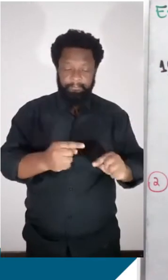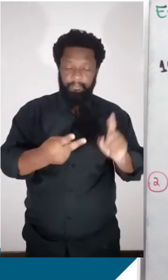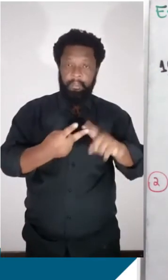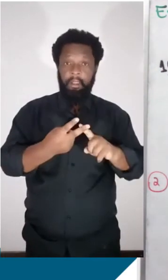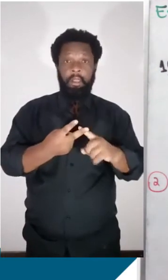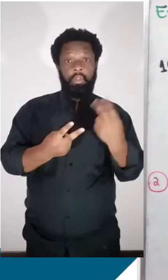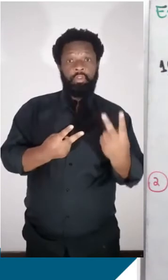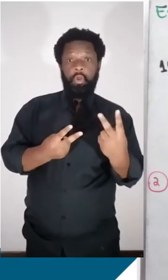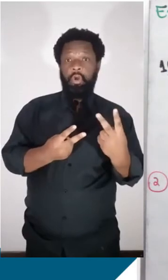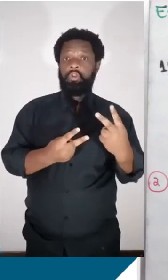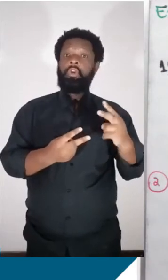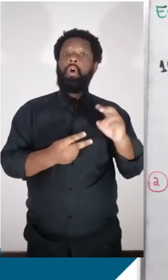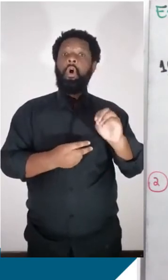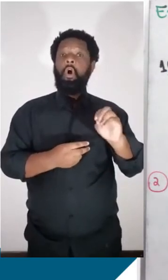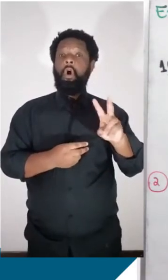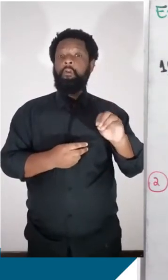e 2 ovos.